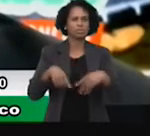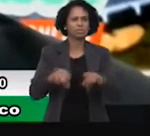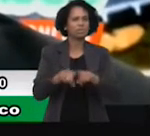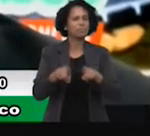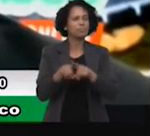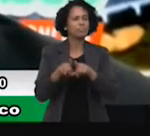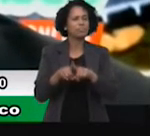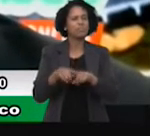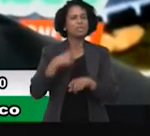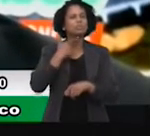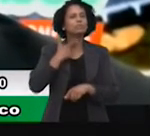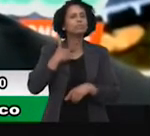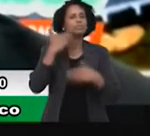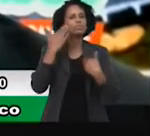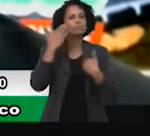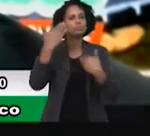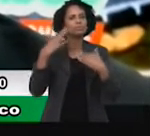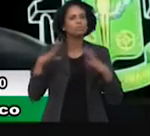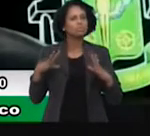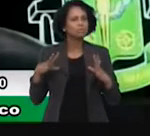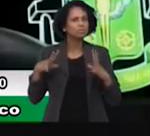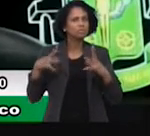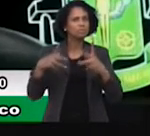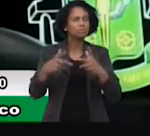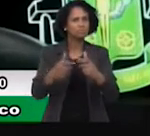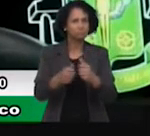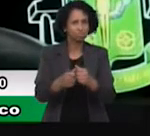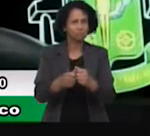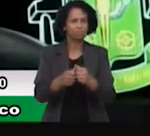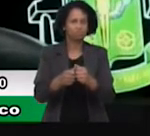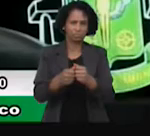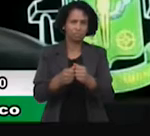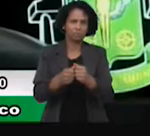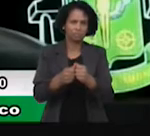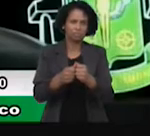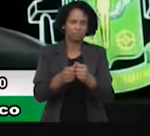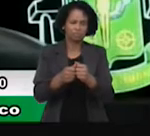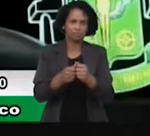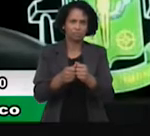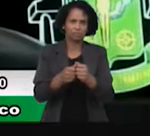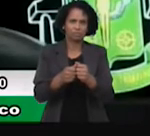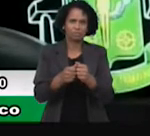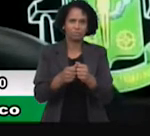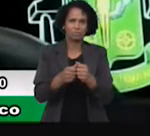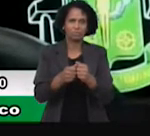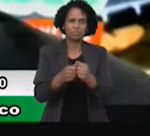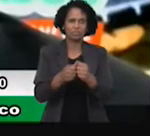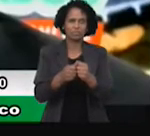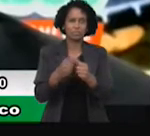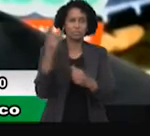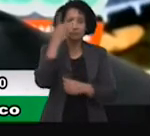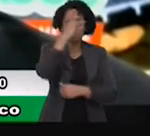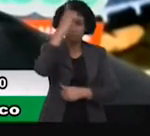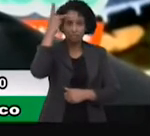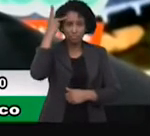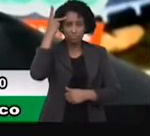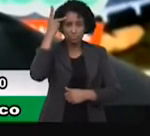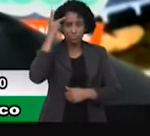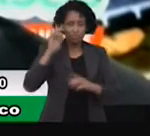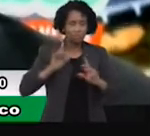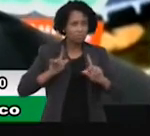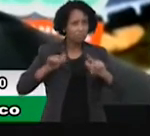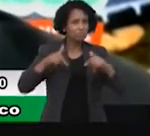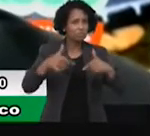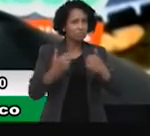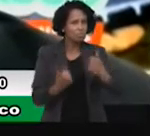a todos os amigos que nos ajudaram, que vêm aproveitar aqui, que se dedicaram e apoiaram, e a gente vai